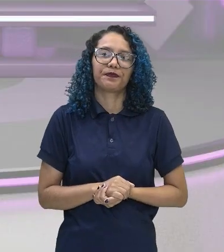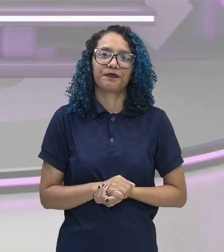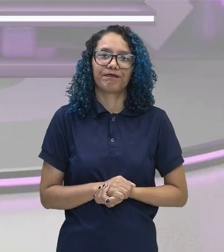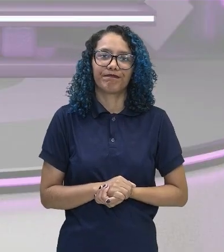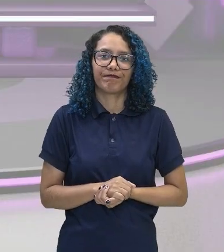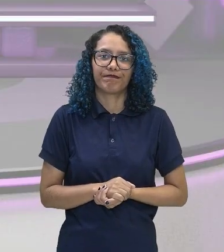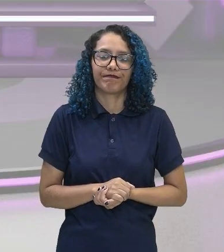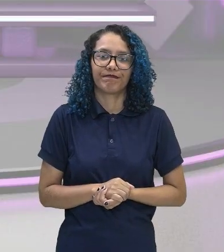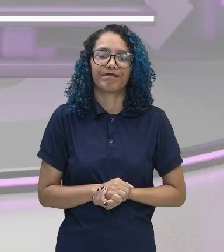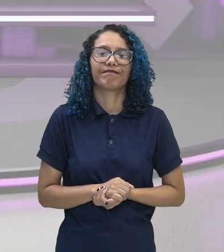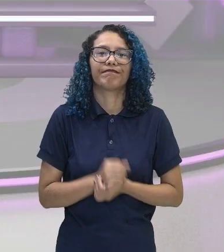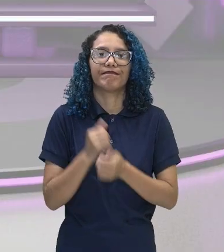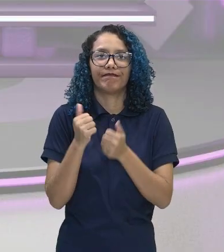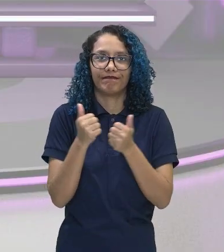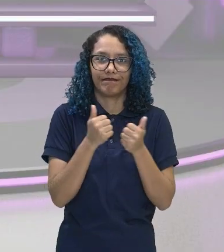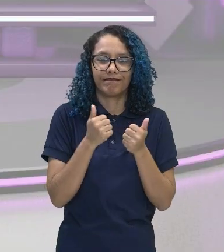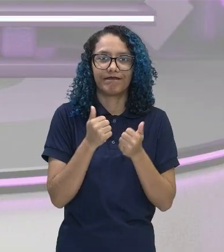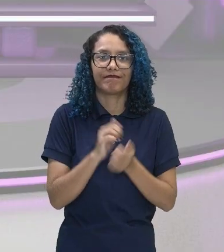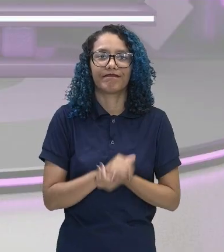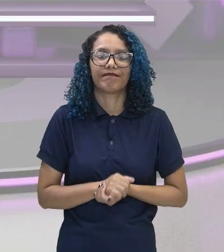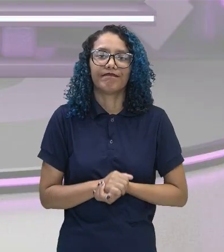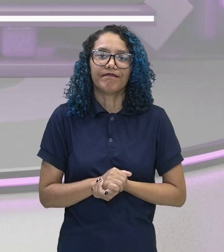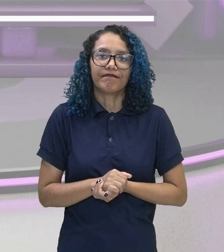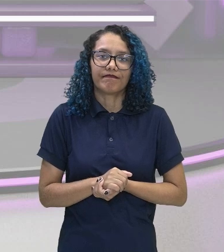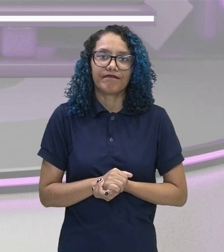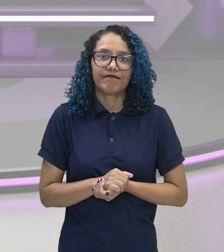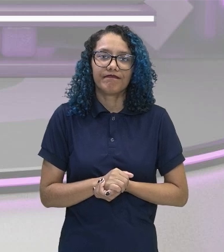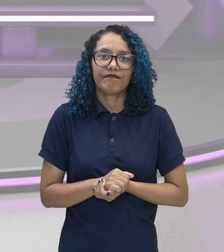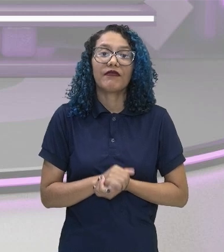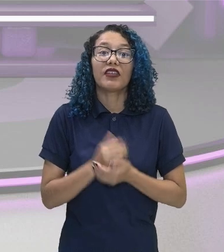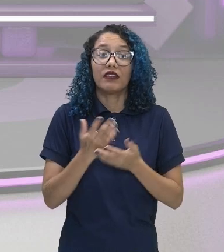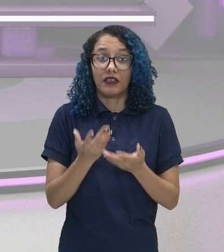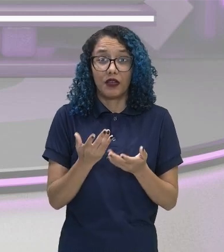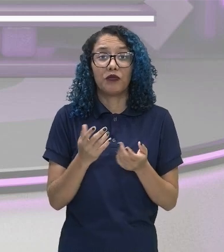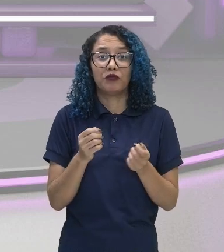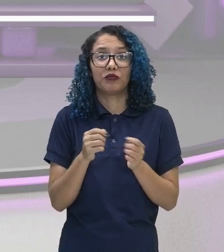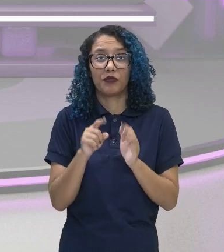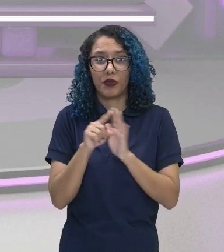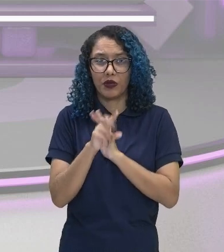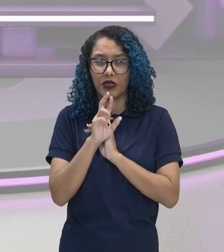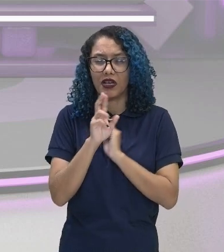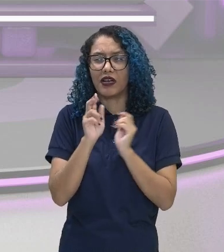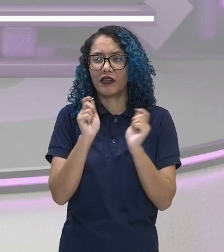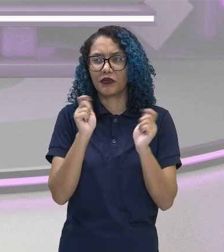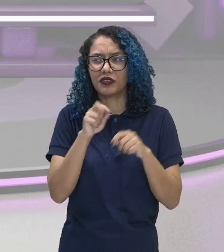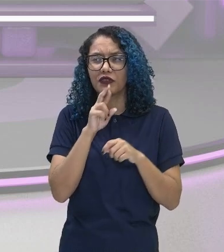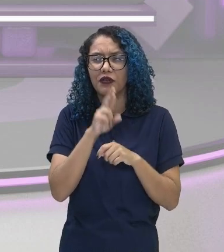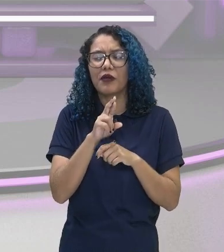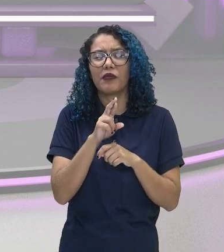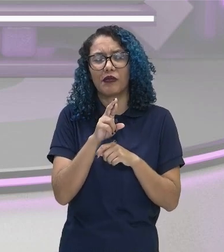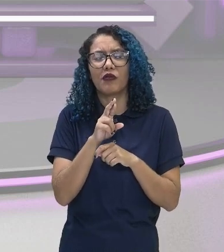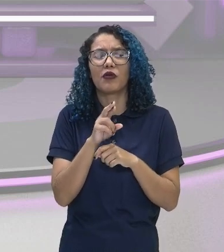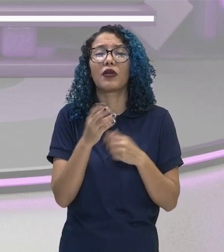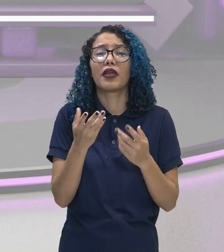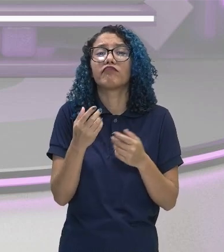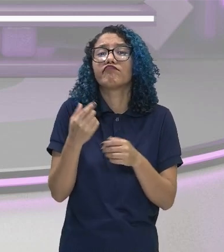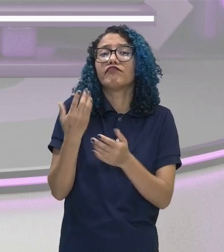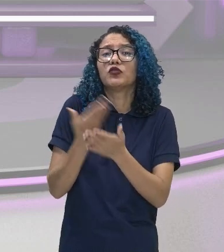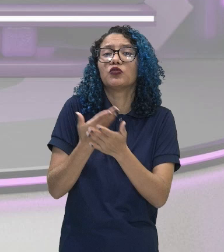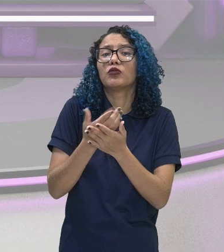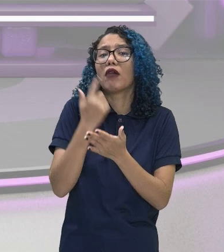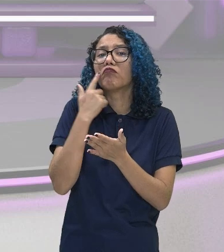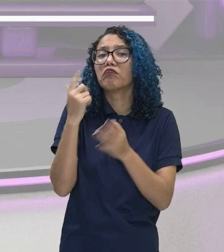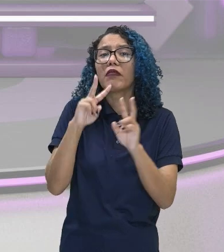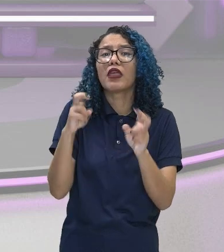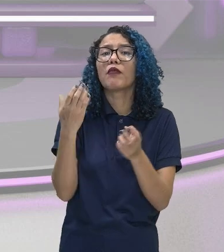Muito bem, meus amigos. Depois de tudo que eu falei até aqui, já podemos responder uma pergunta. Por que estudar potência de base 10? A gente vai